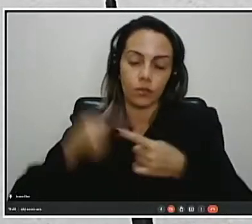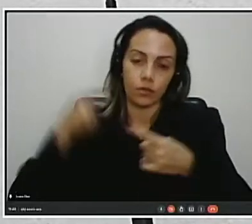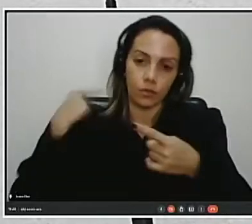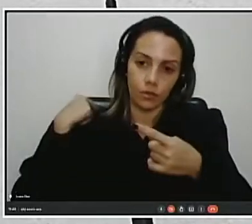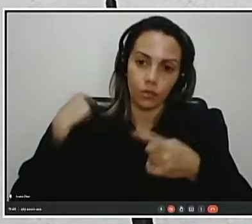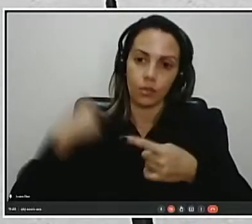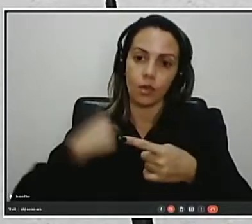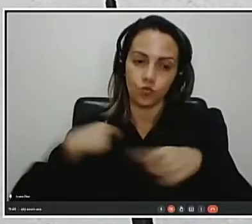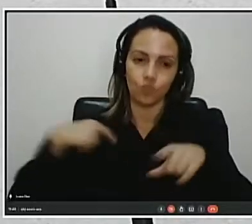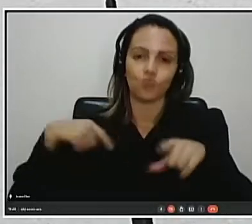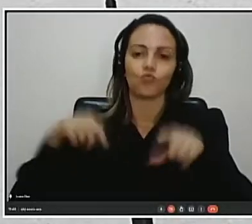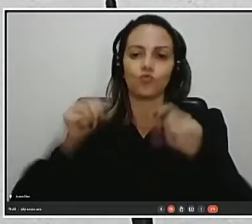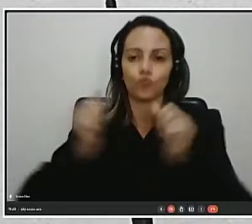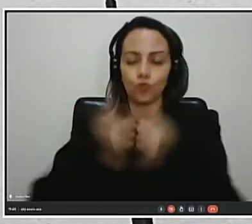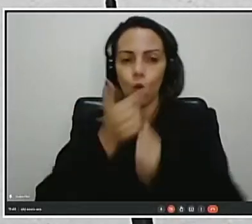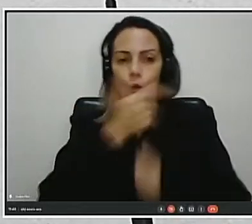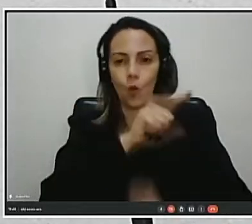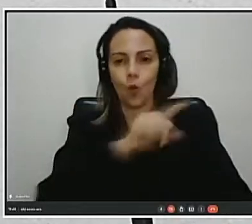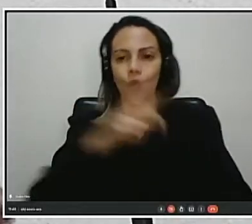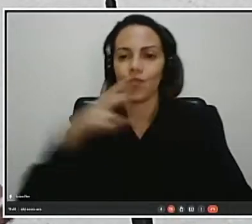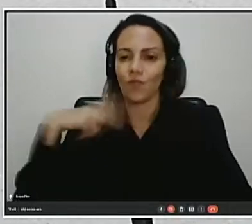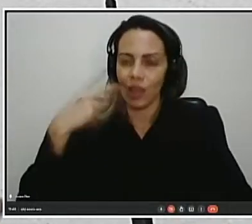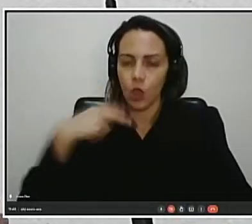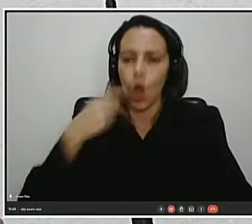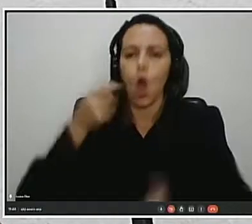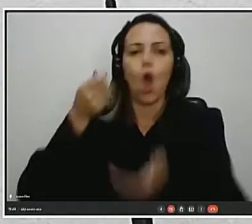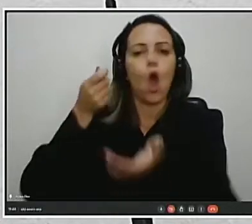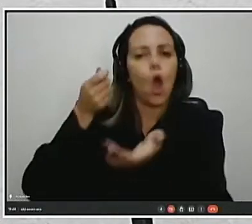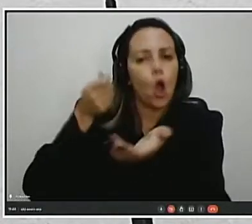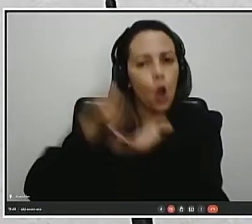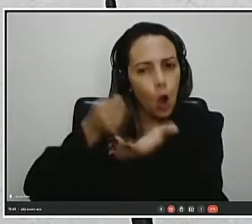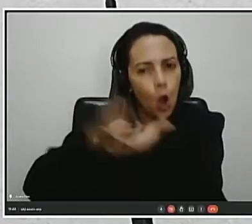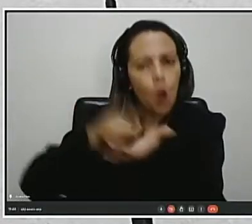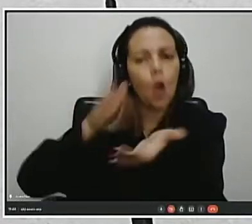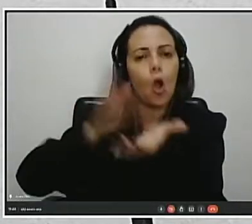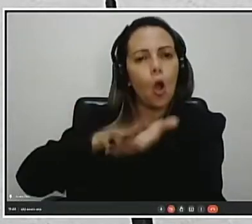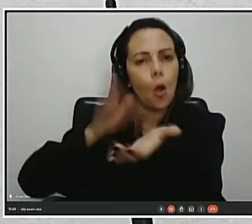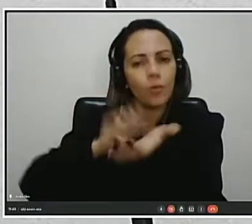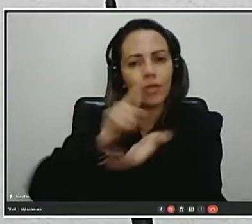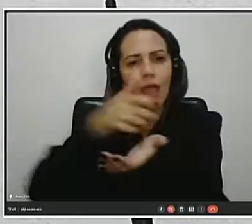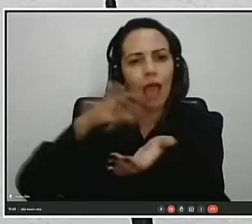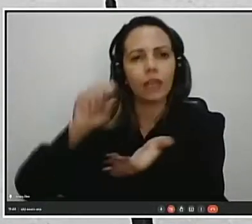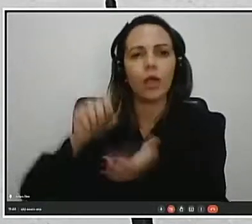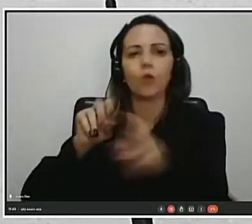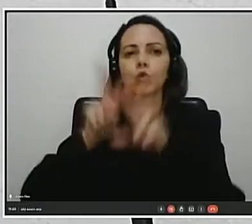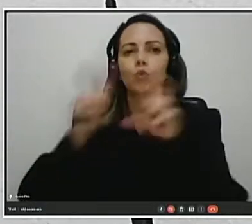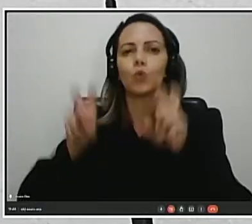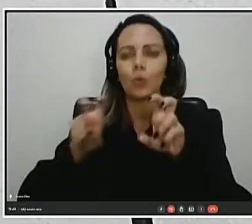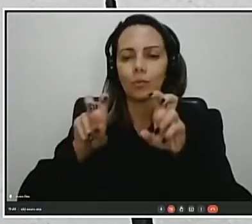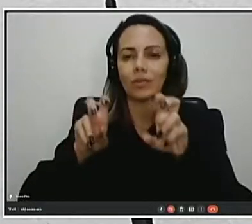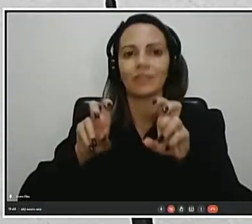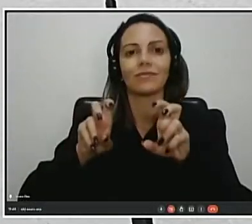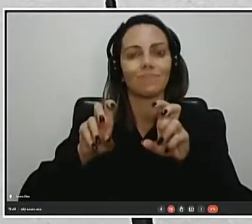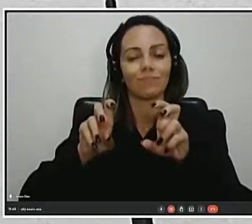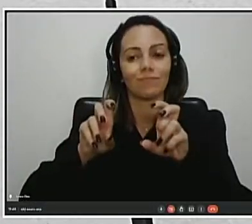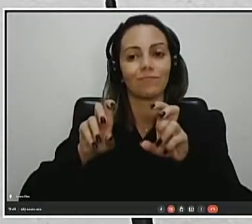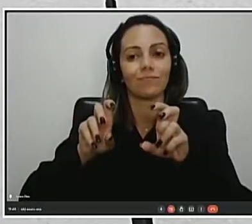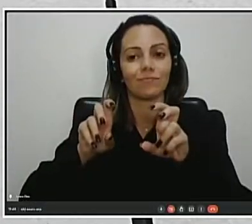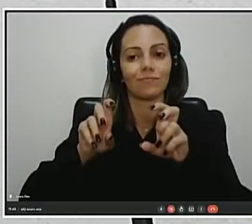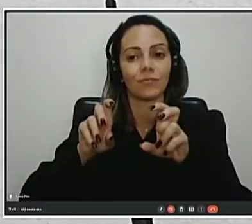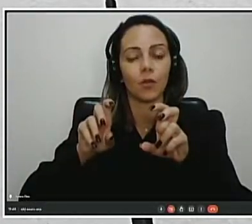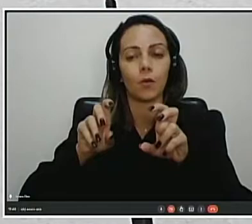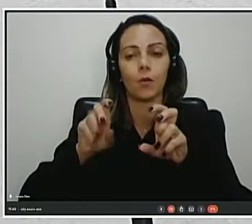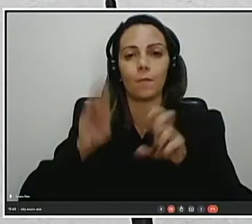vereadores cobramos do município e do governo do estado algumas ações referentes ao morro do bairro Dona Mercedes, que há anos não